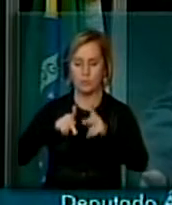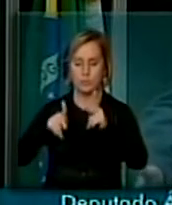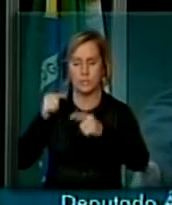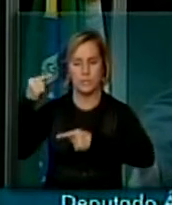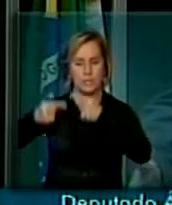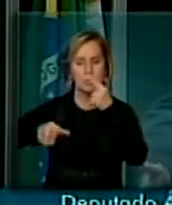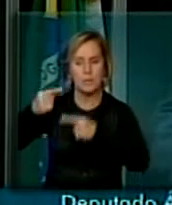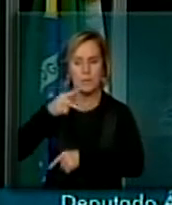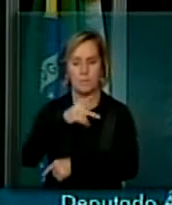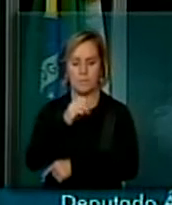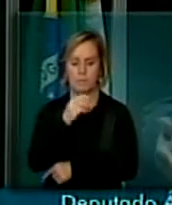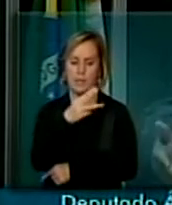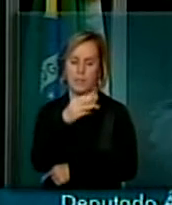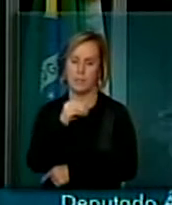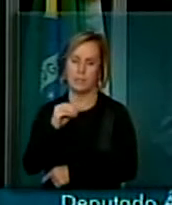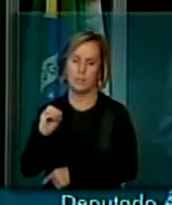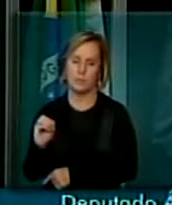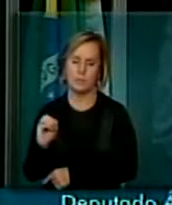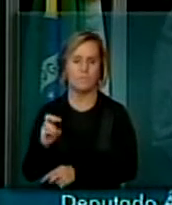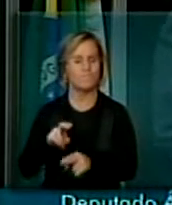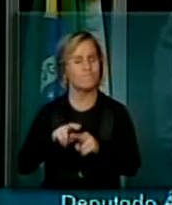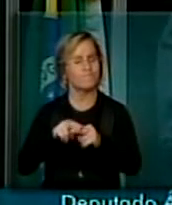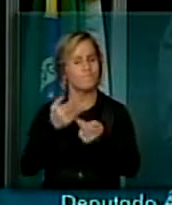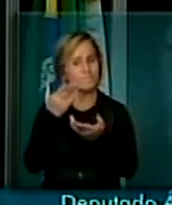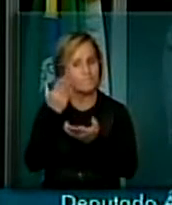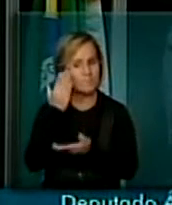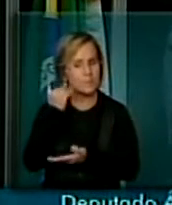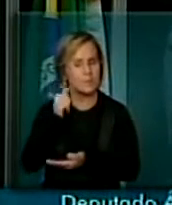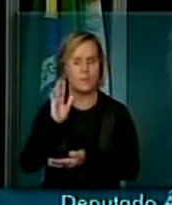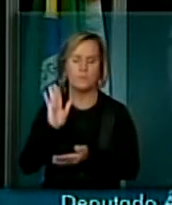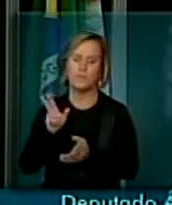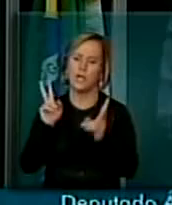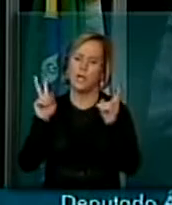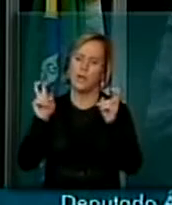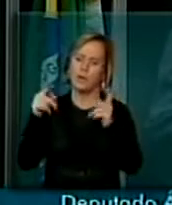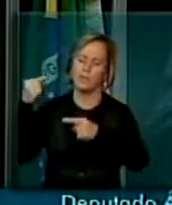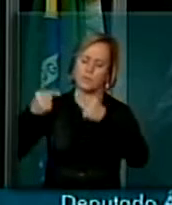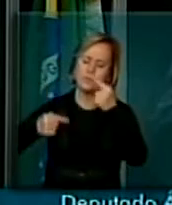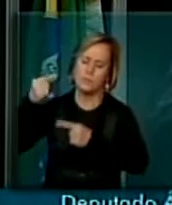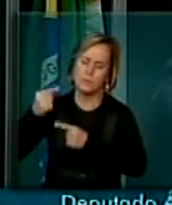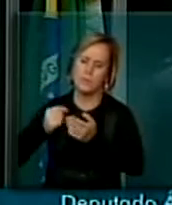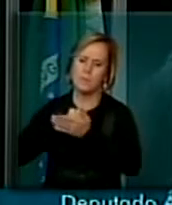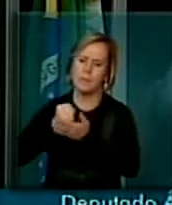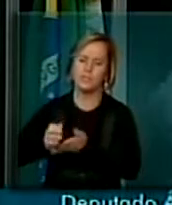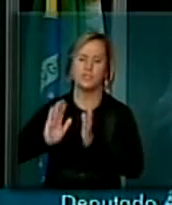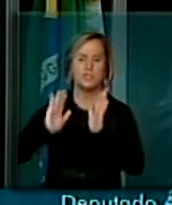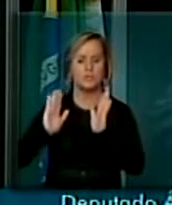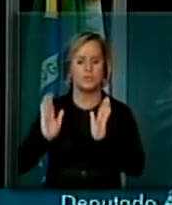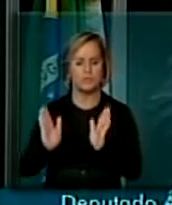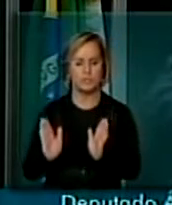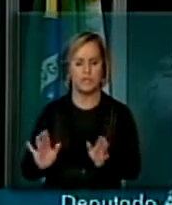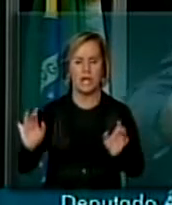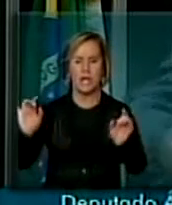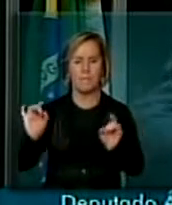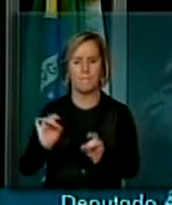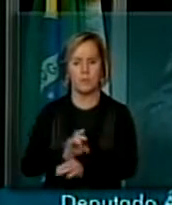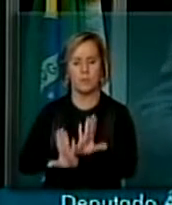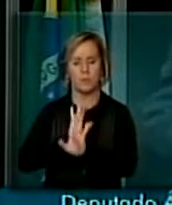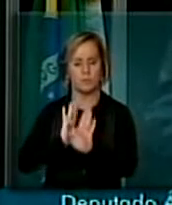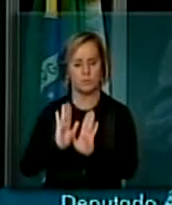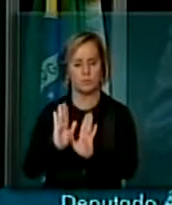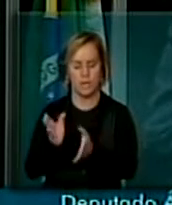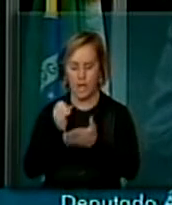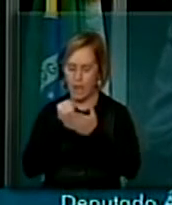debater a PEC 300. Portanto, é um assunto perfeitamente discutido, concluído e que atende,